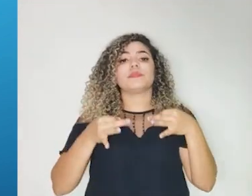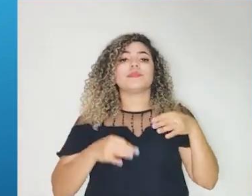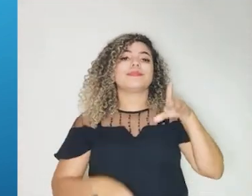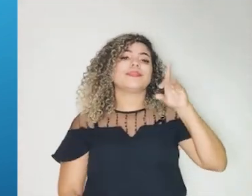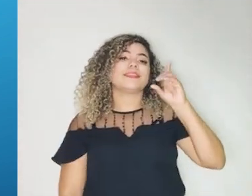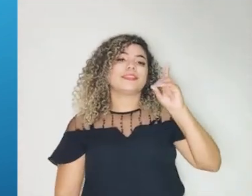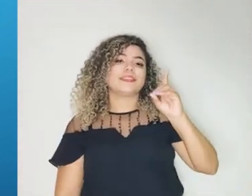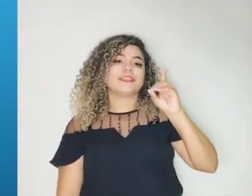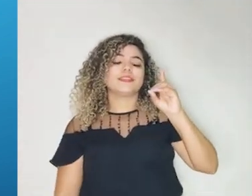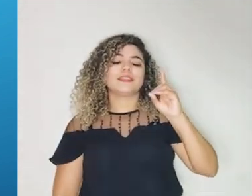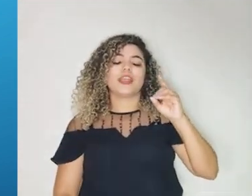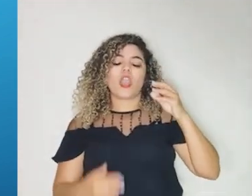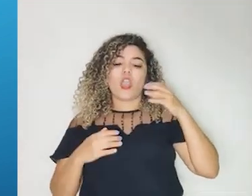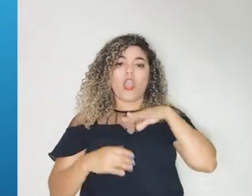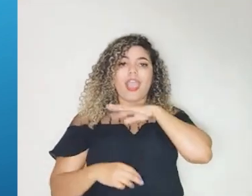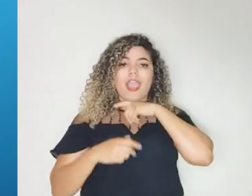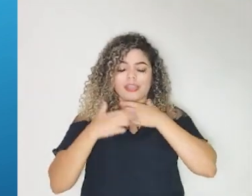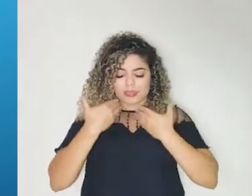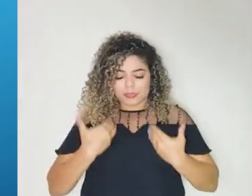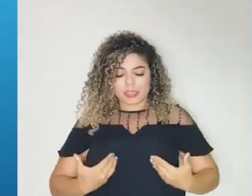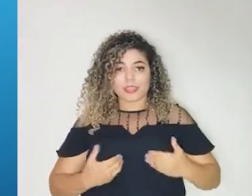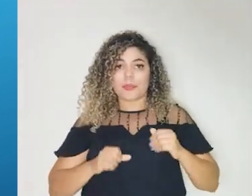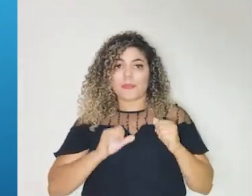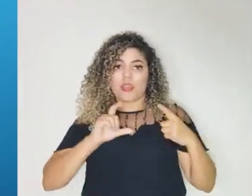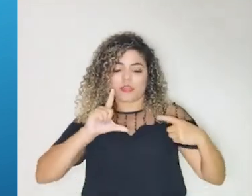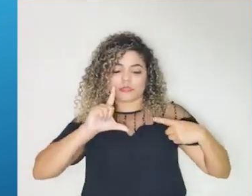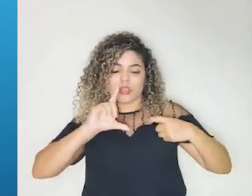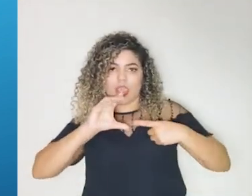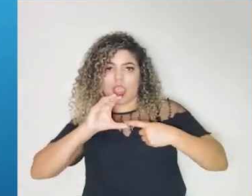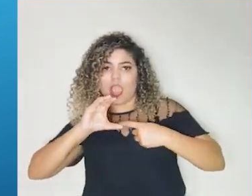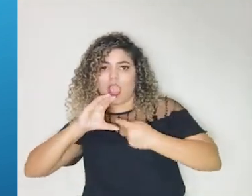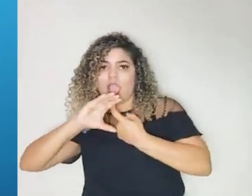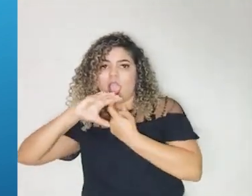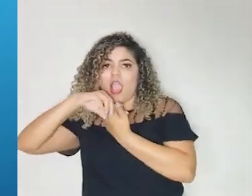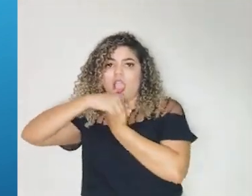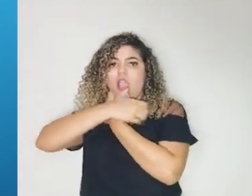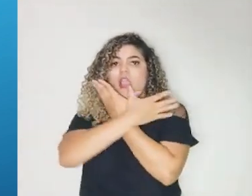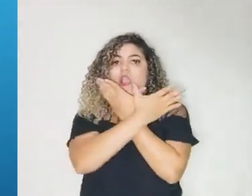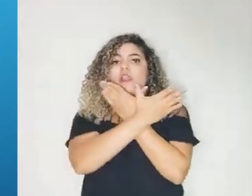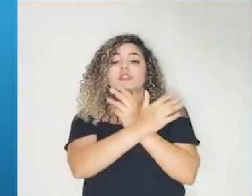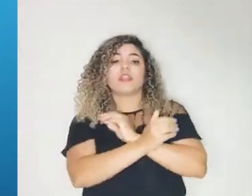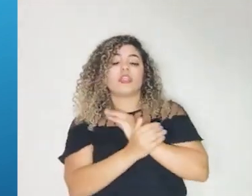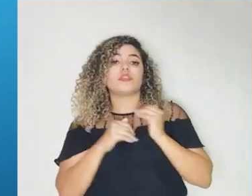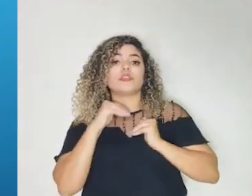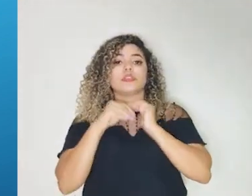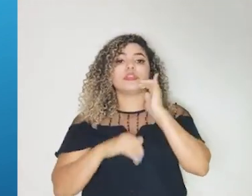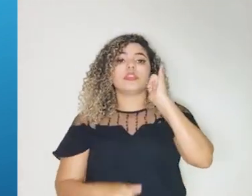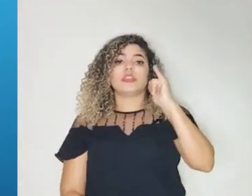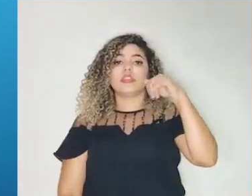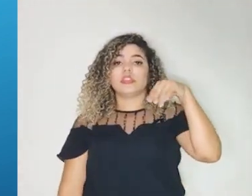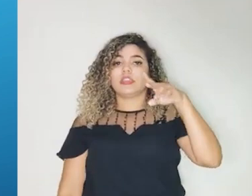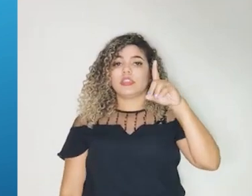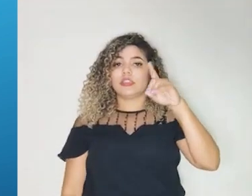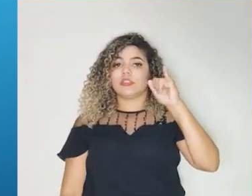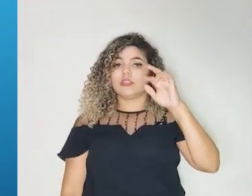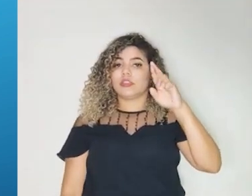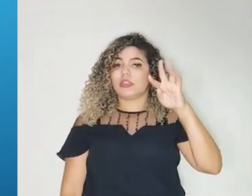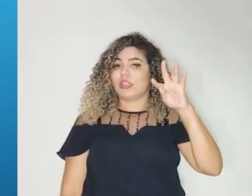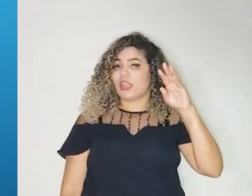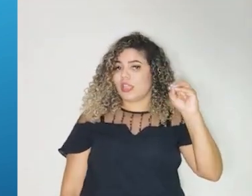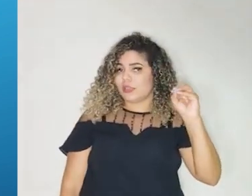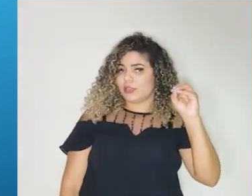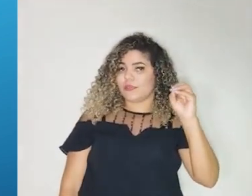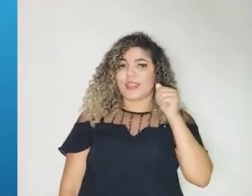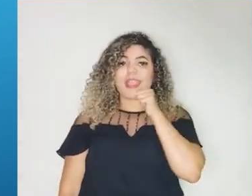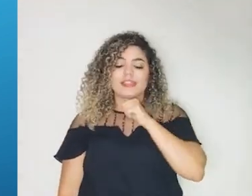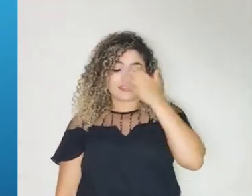Letra D. Organismos que apresentam a metamorfose, como as borboletas, possuem desenvolvimento indireto. Aqueles que não sofrem metamorfose,